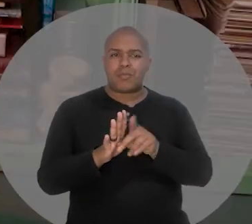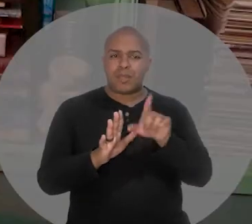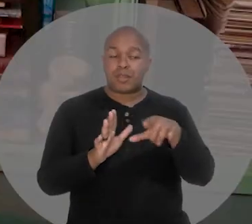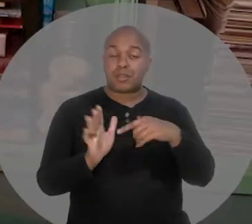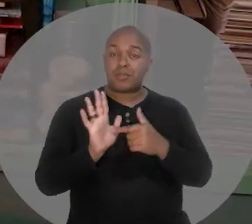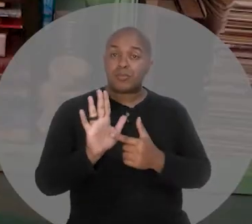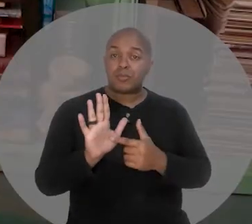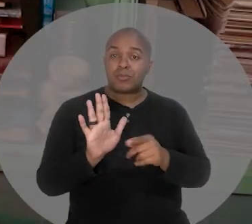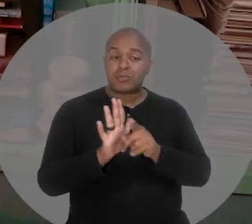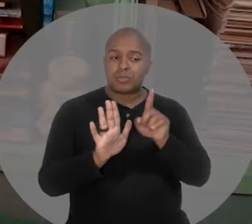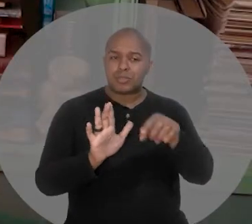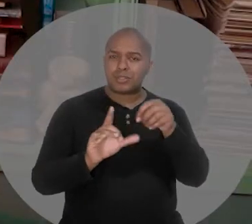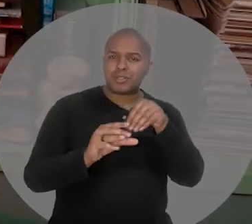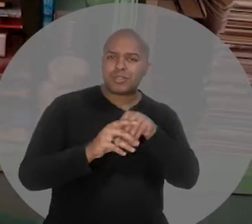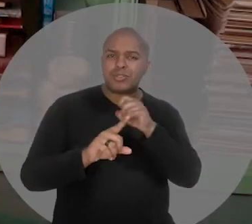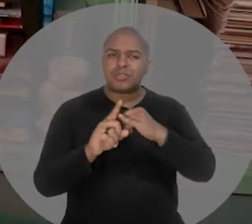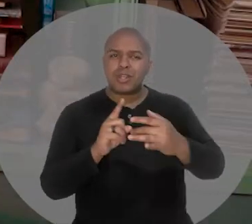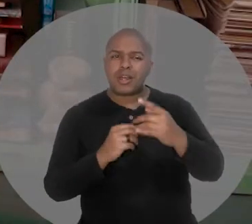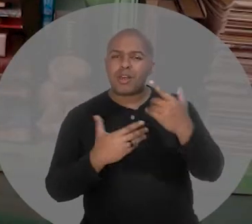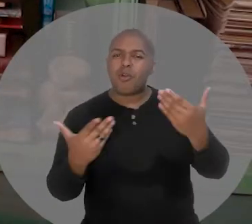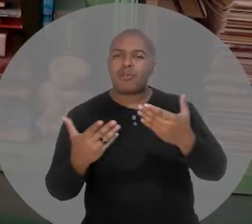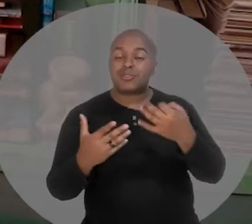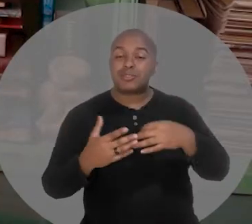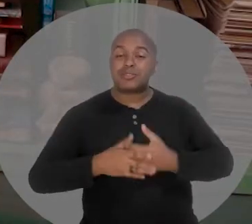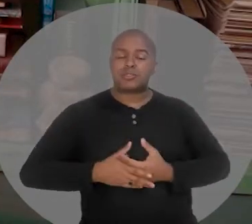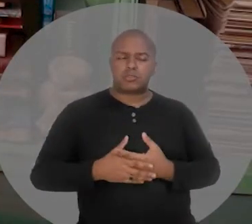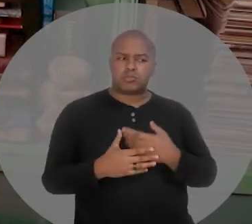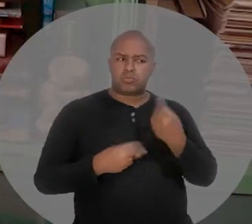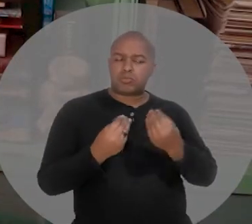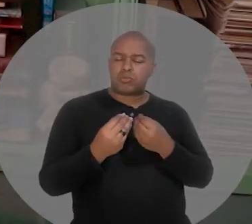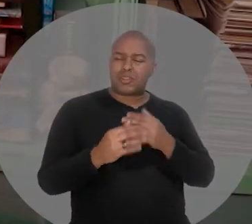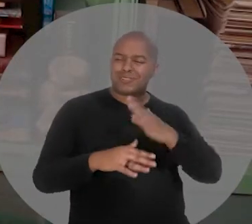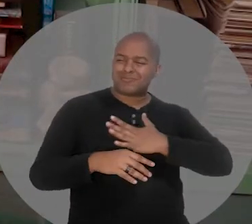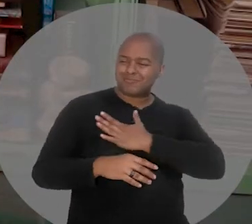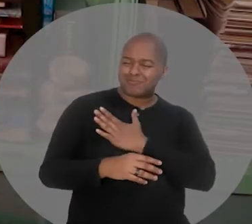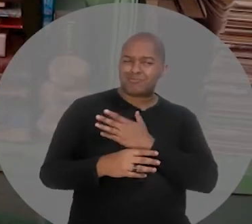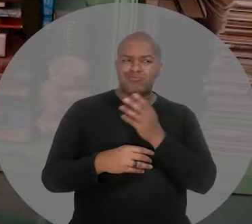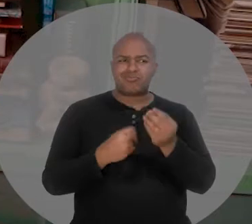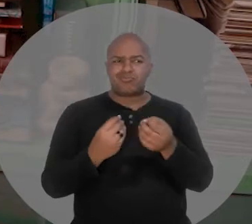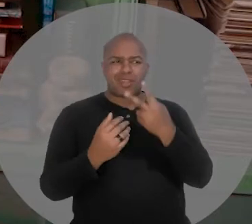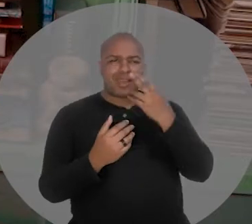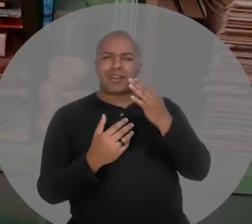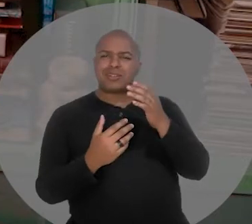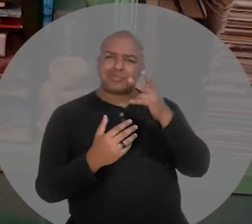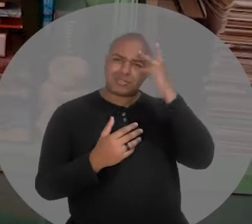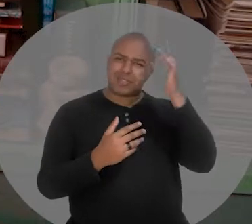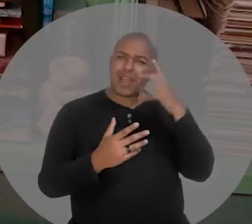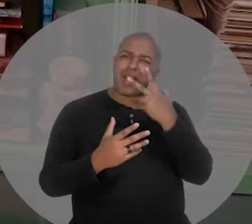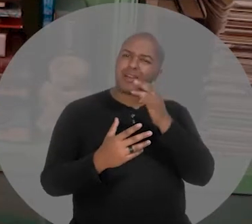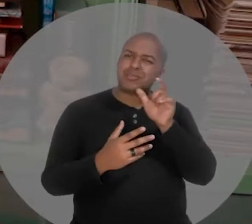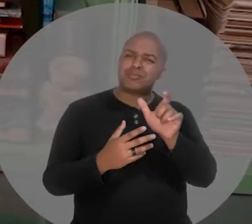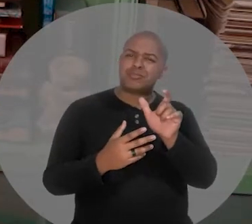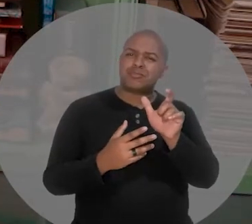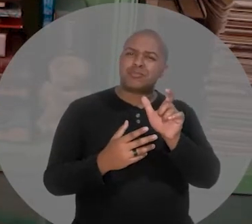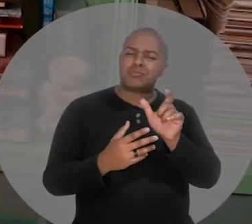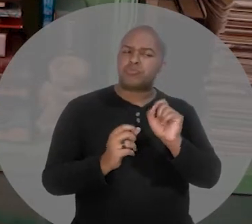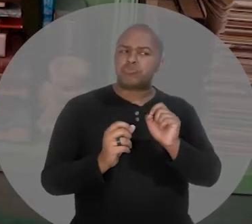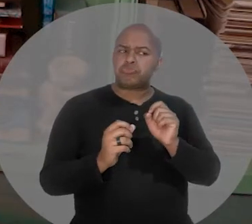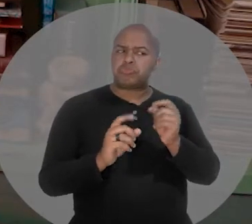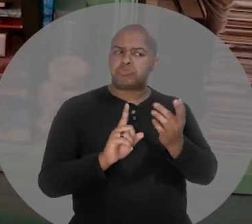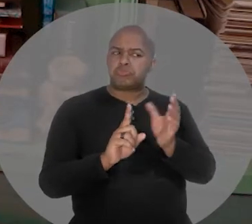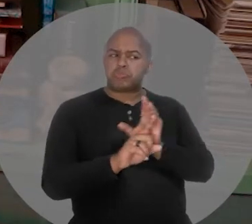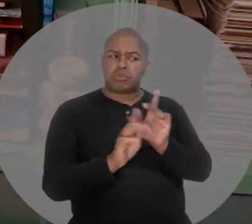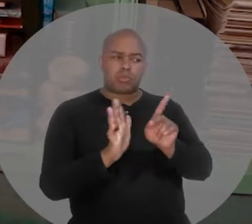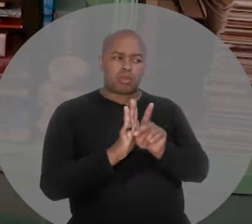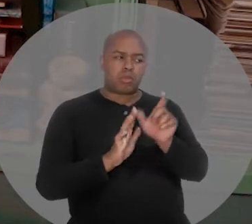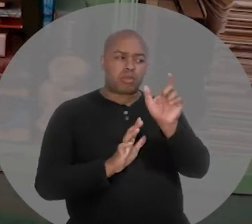relações que se apresentam na sociedade ainda hoje, né? Dos preconceitos, do estigma. Então, eu acho que